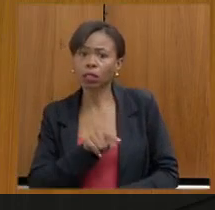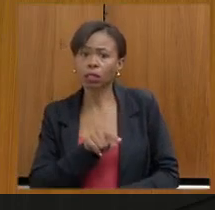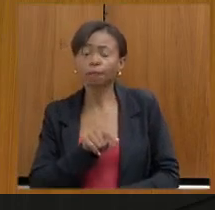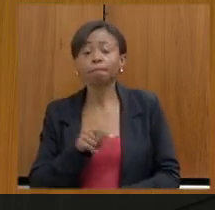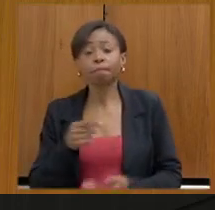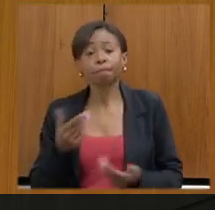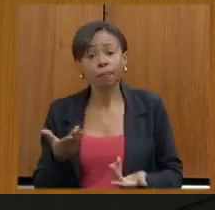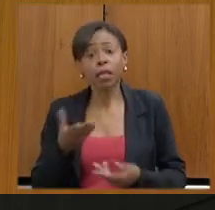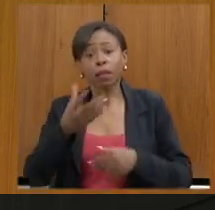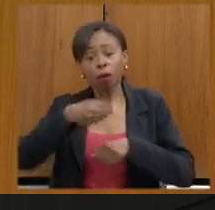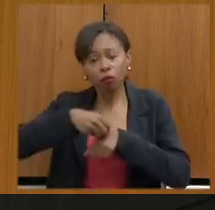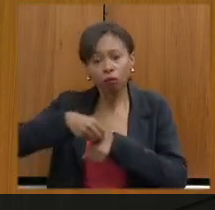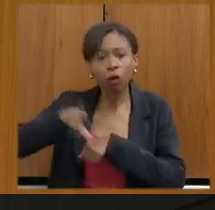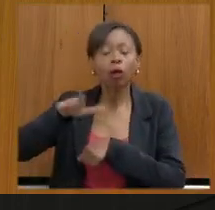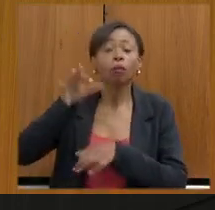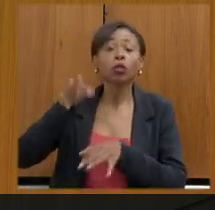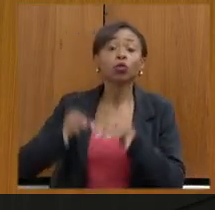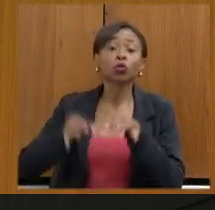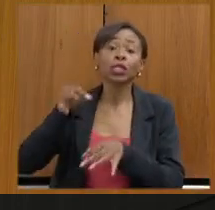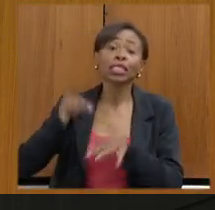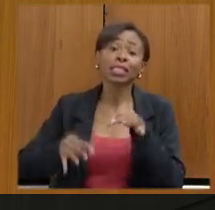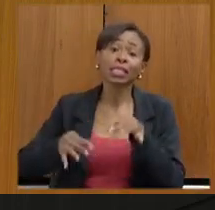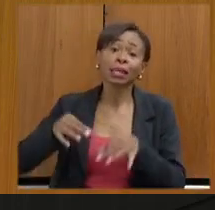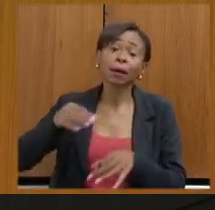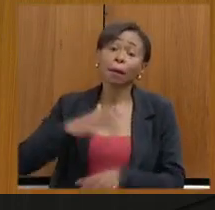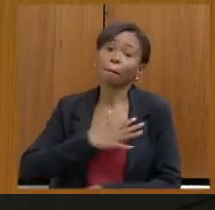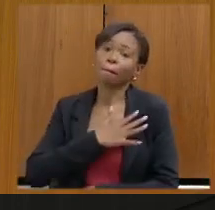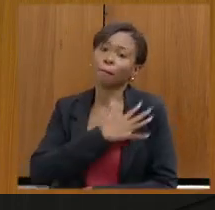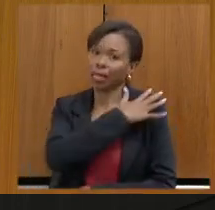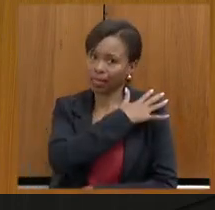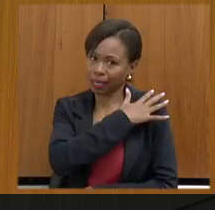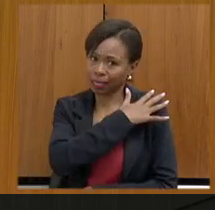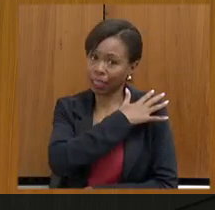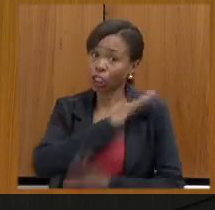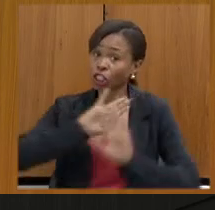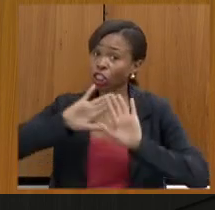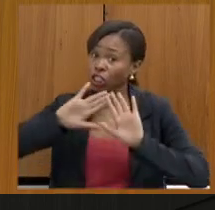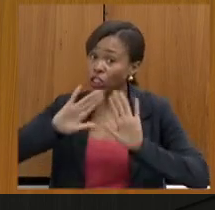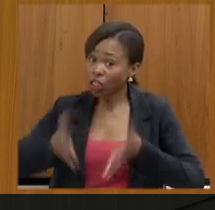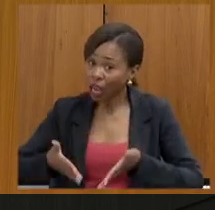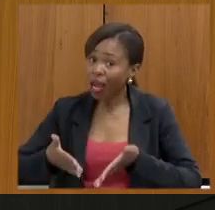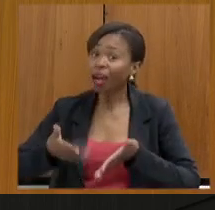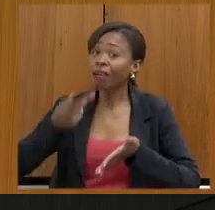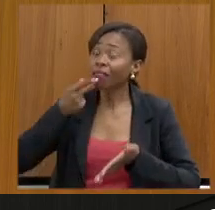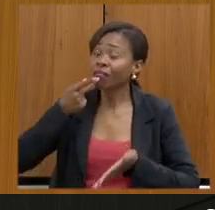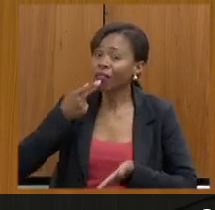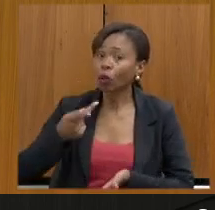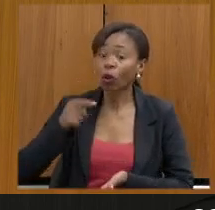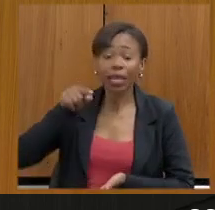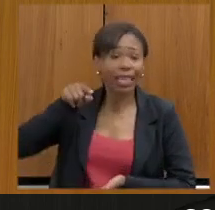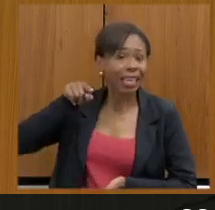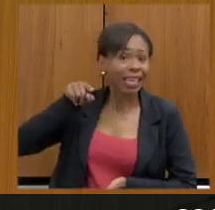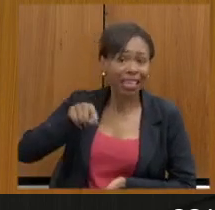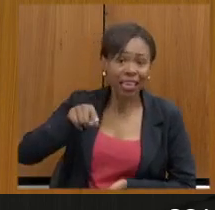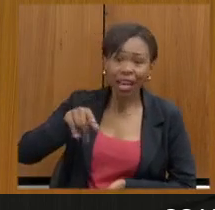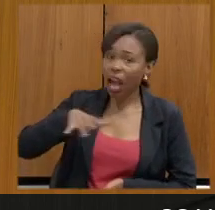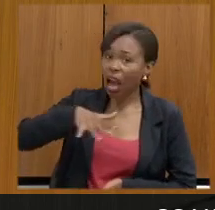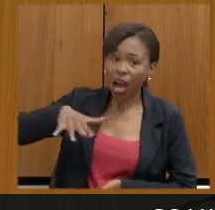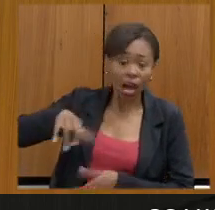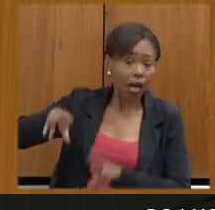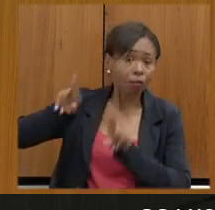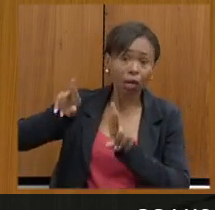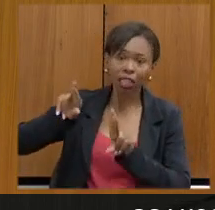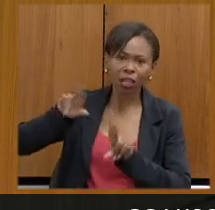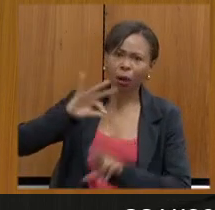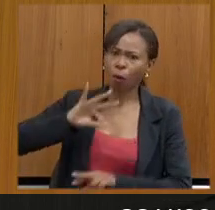então para a justiça militar a justiça militar ela já decretou a incompetência ou que têm policiais